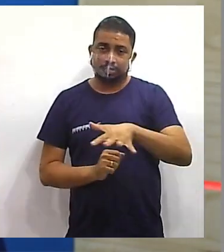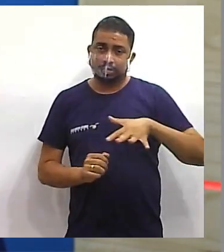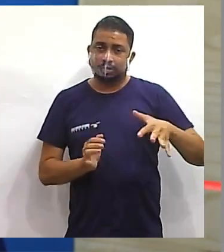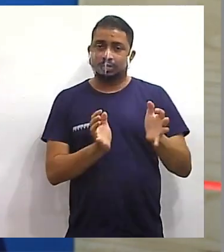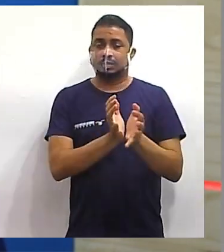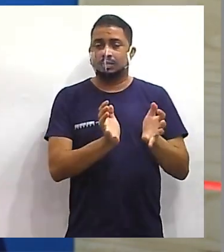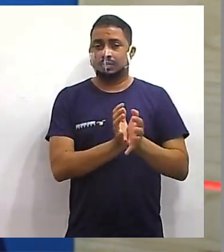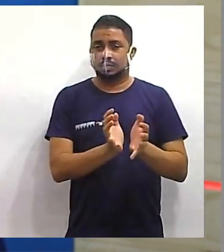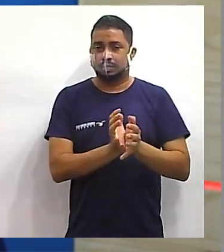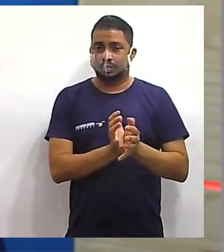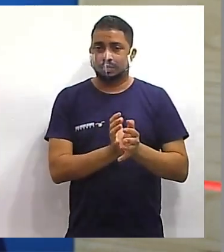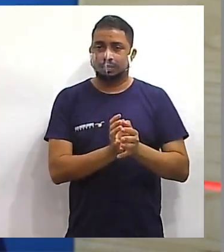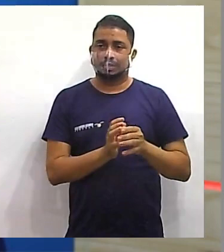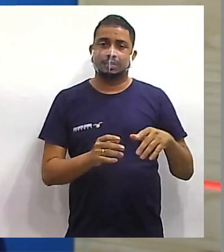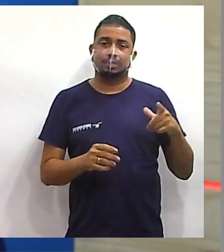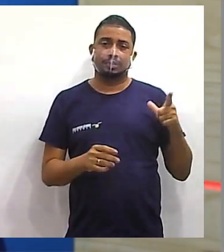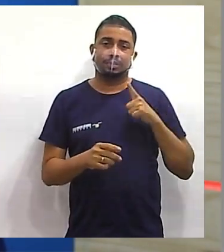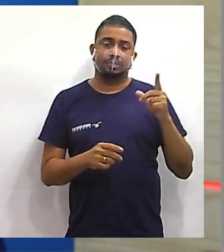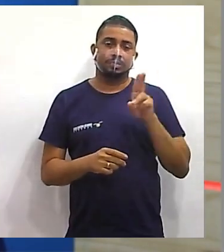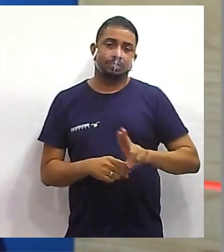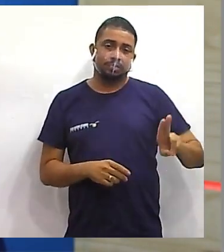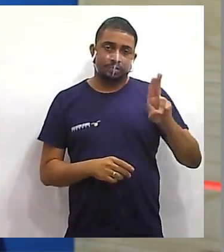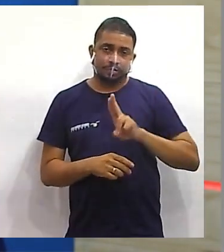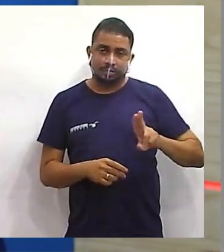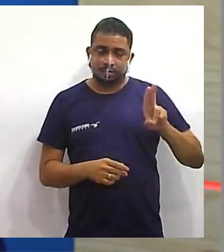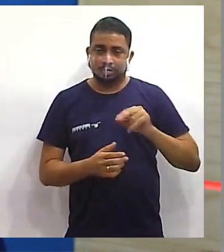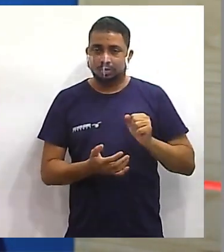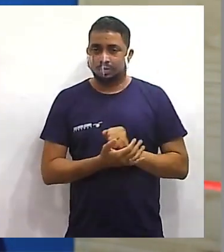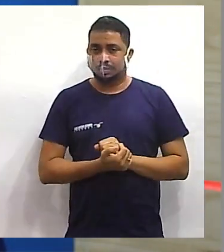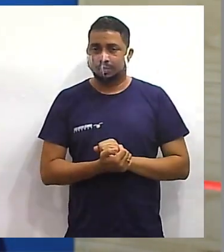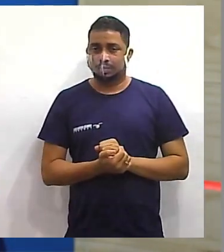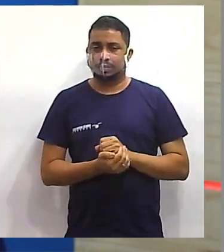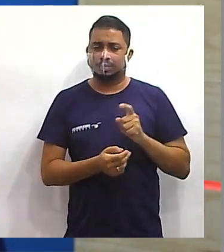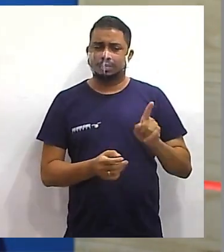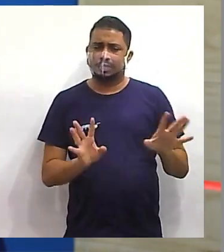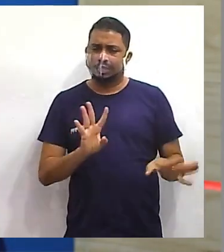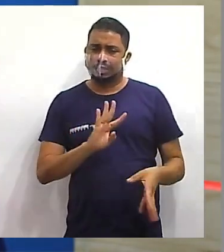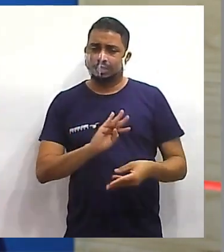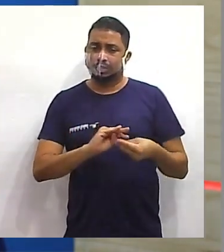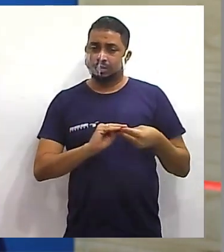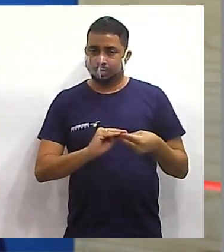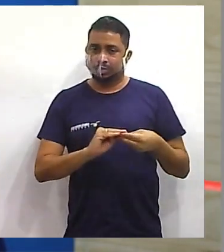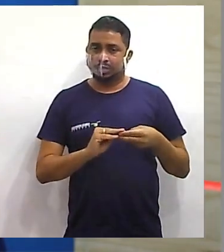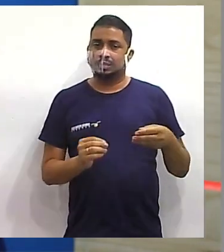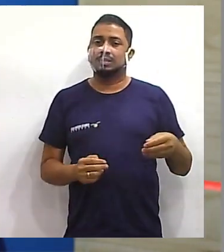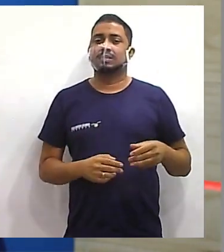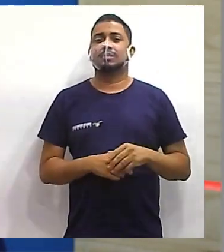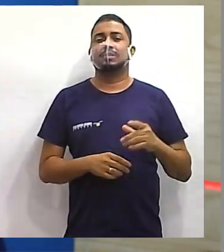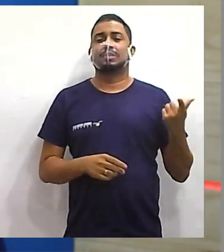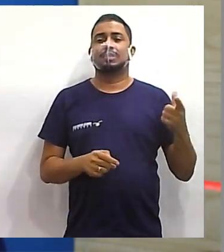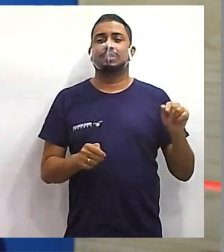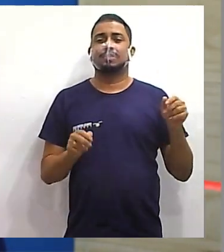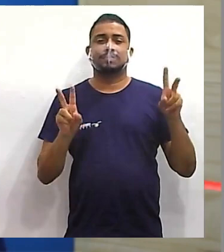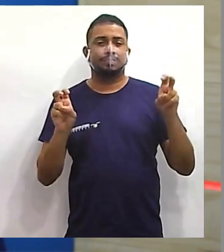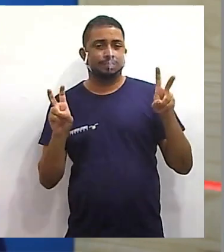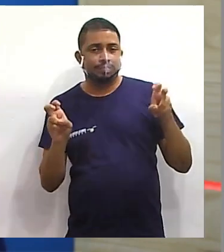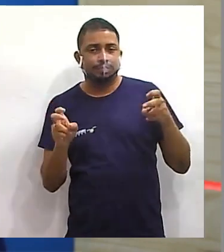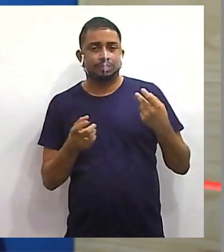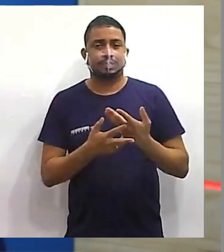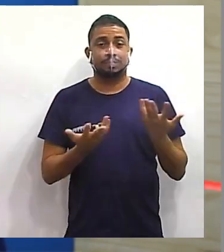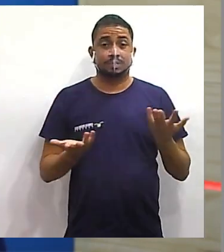coletivo, e essa transparência no uso de recursos. Então, só para resumir um pouco, né, das funções e do